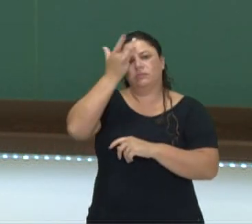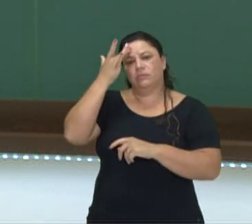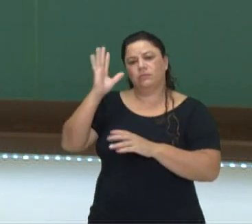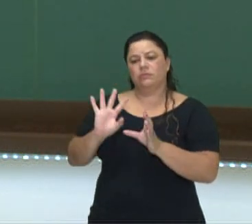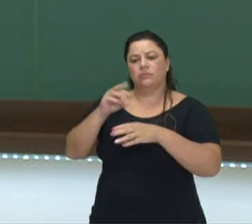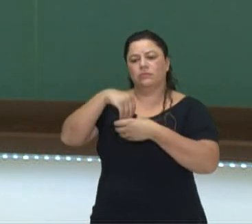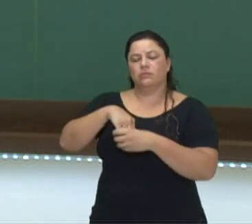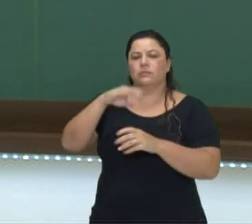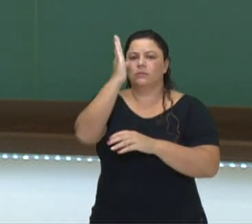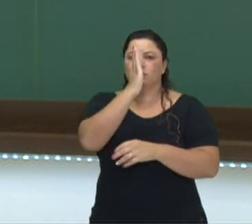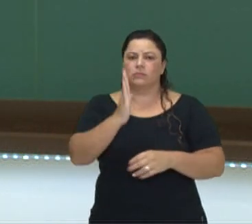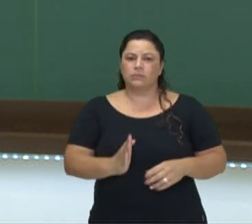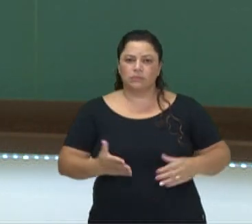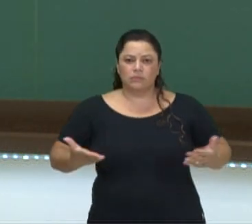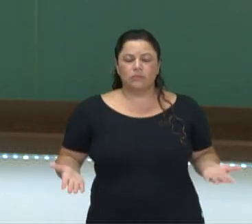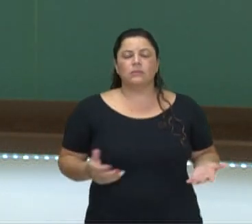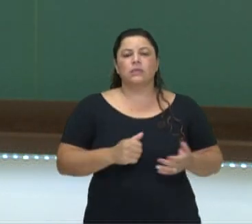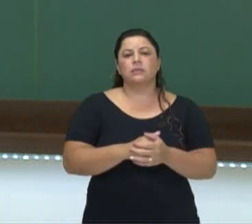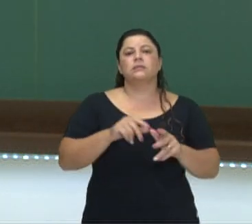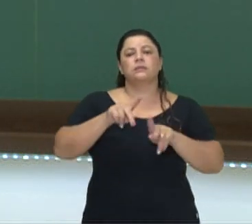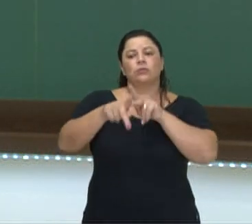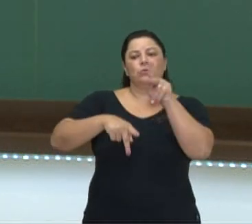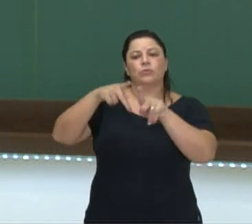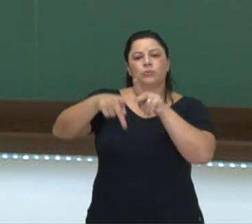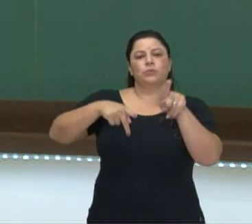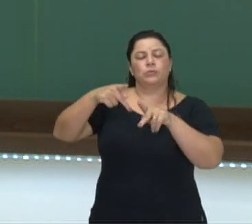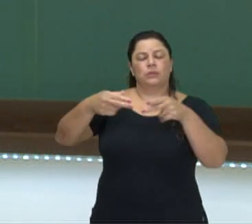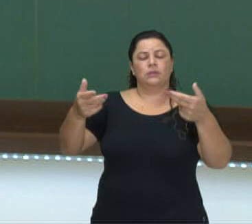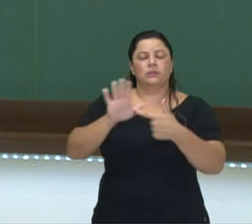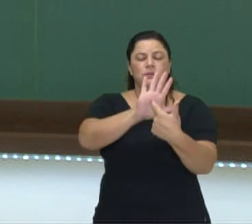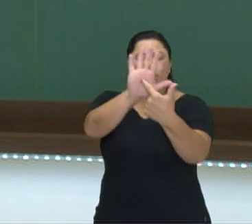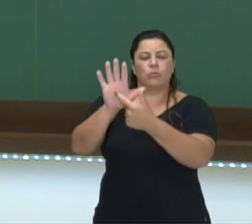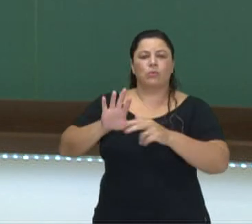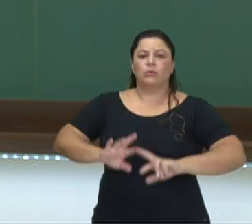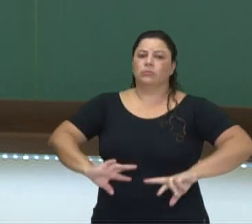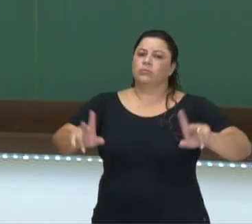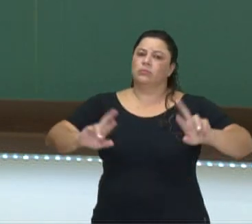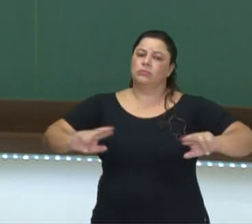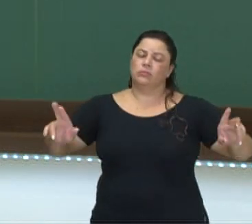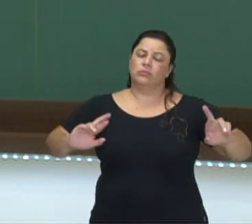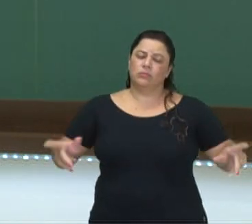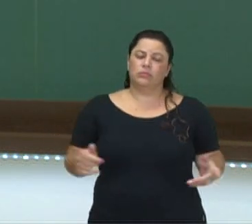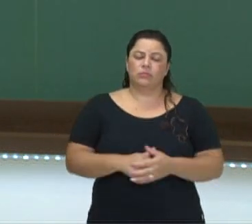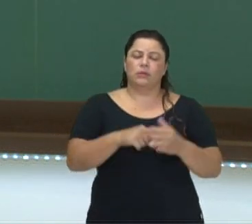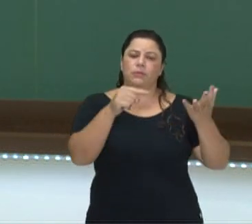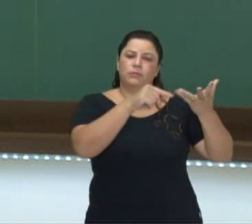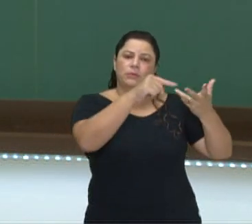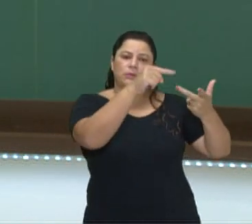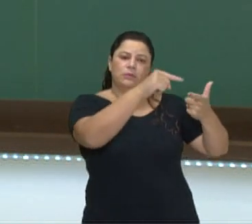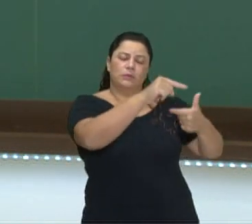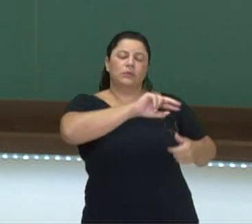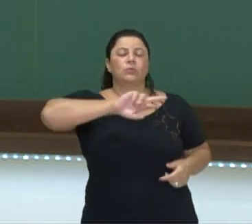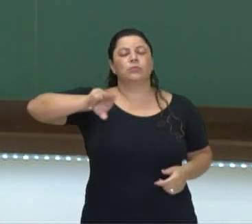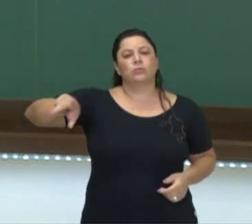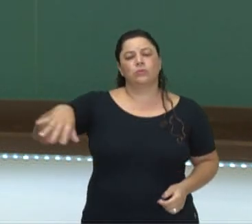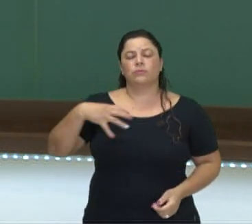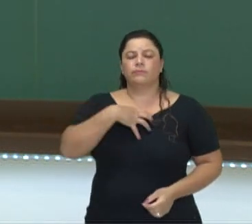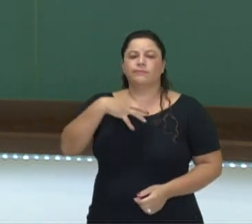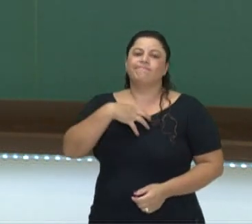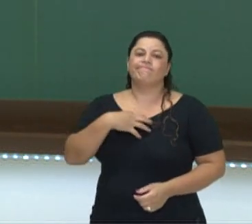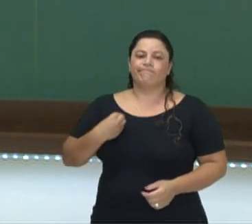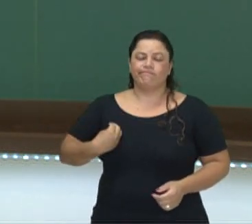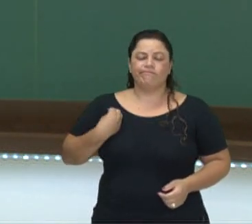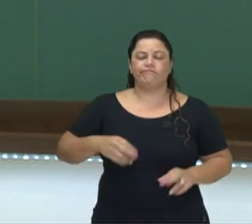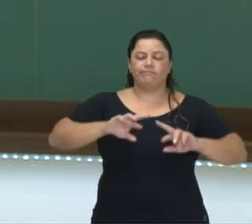brasileiro. Mas nós vamos ver que essa população apresenta uma diversidade de modos de vida,